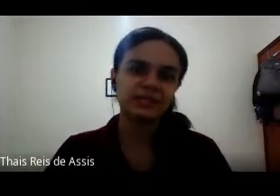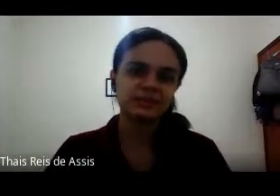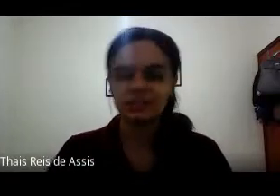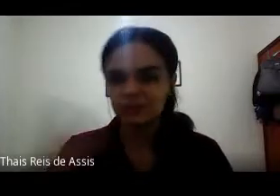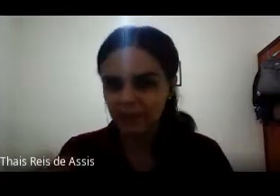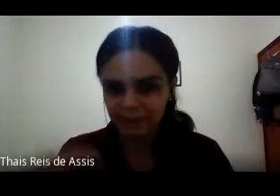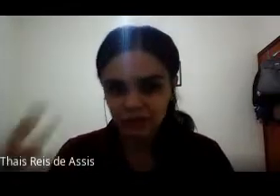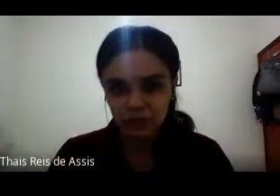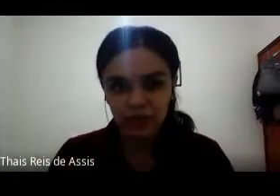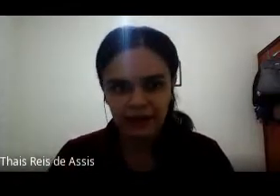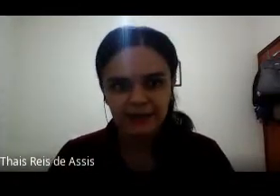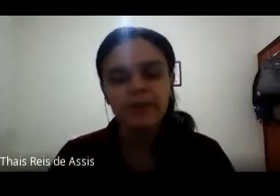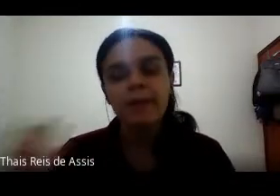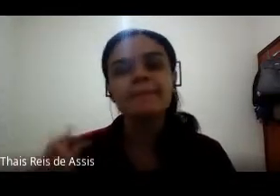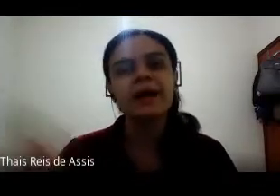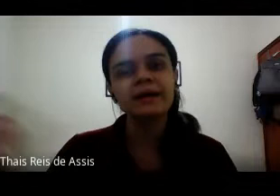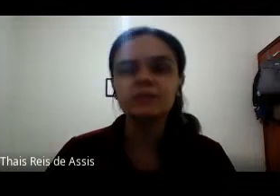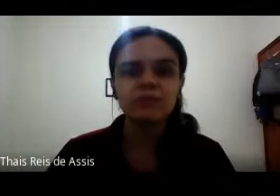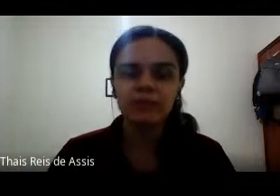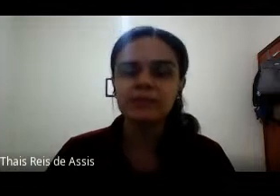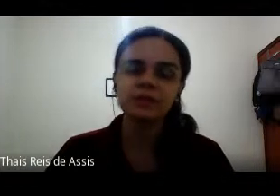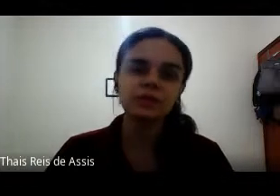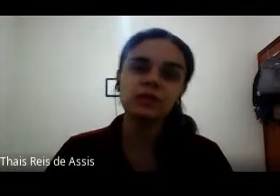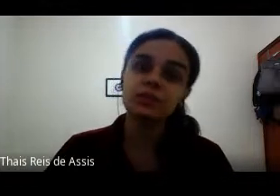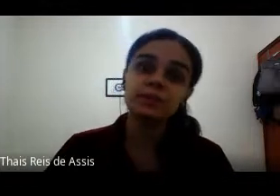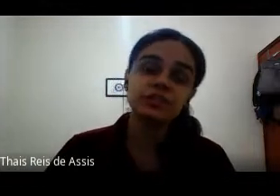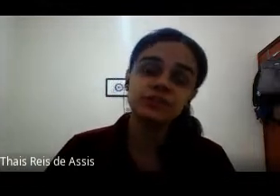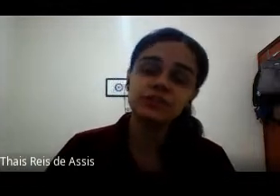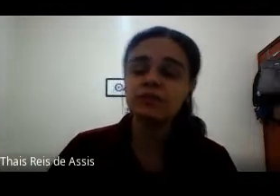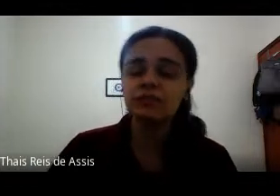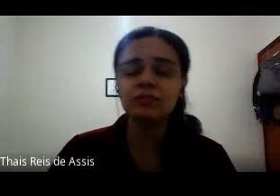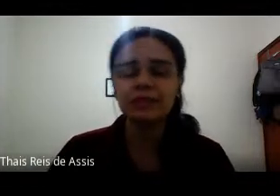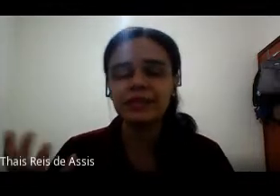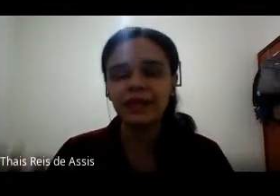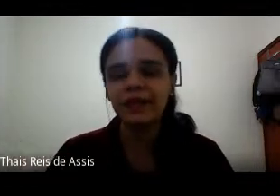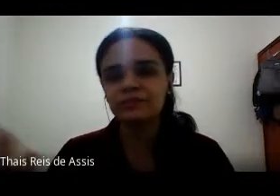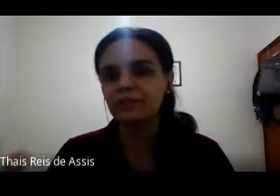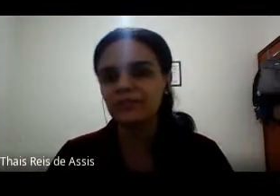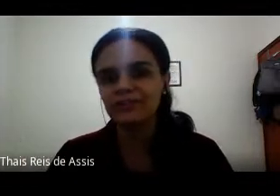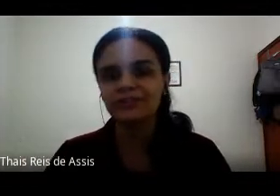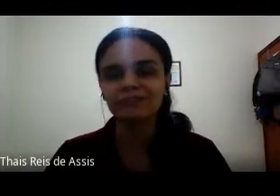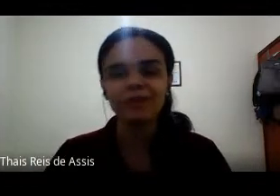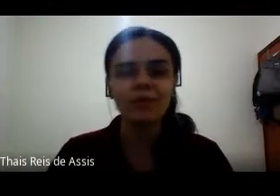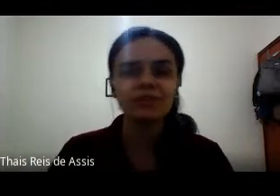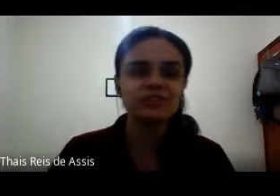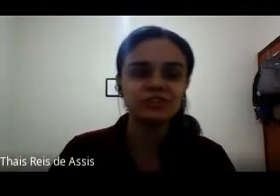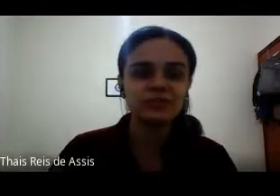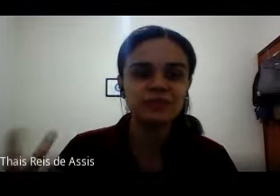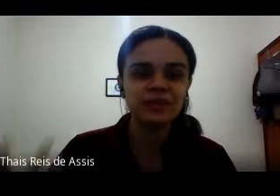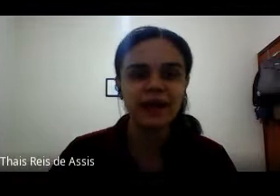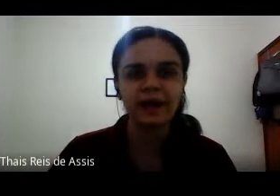conhecer isso, que a gente nunca parte do nada, mas uma formação tecnológica, que a gente vive num mundo que é cercado de tecnologia, não tem como a